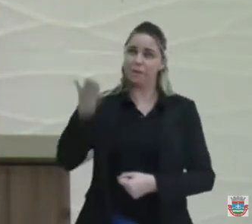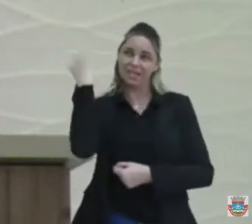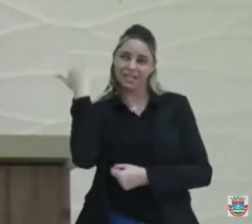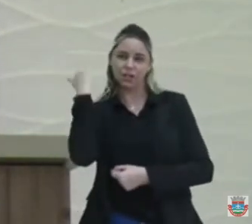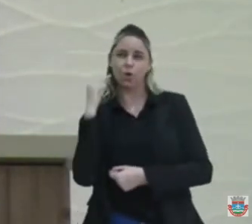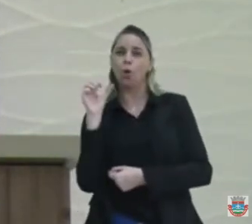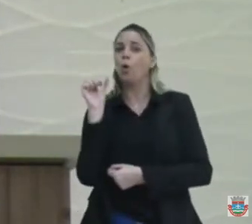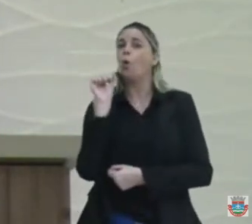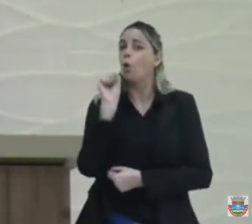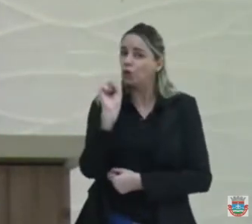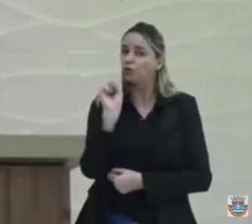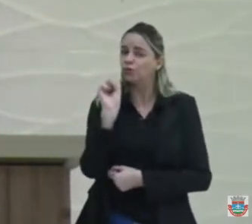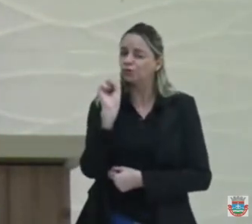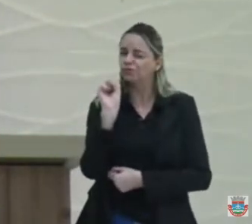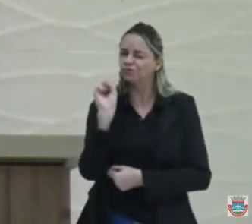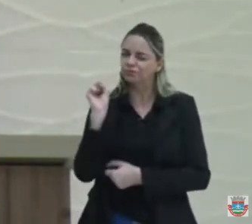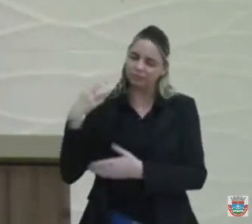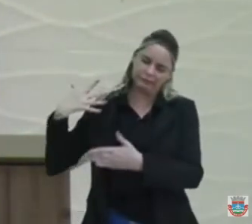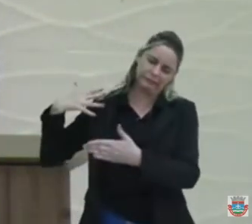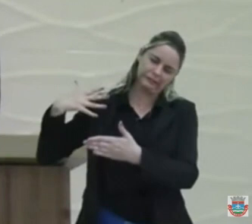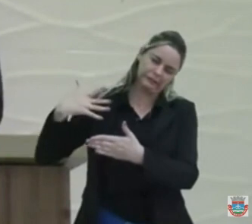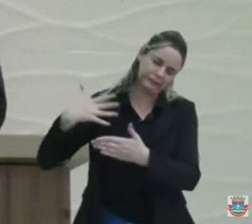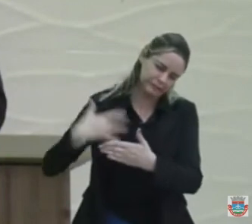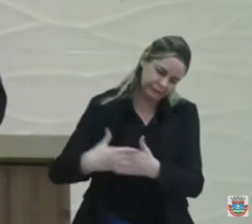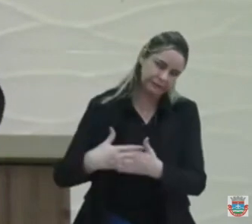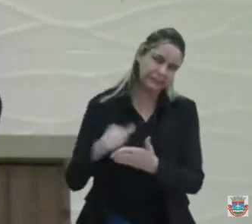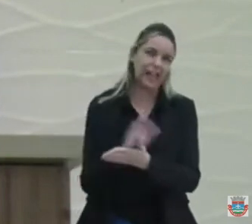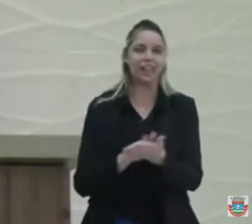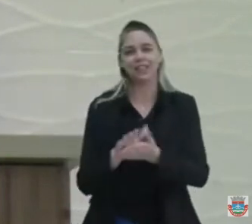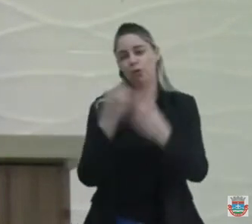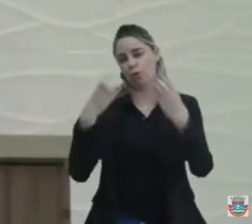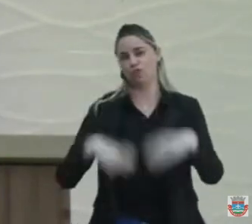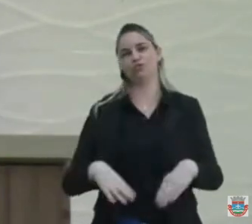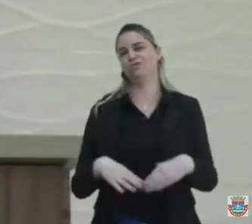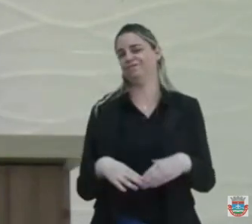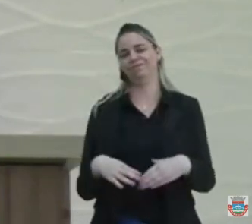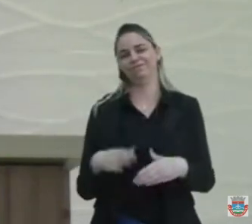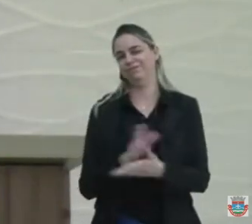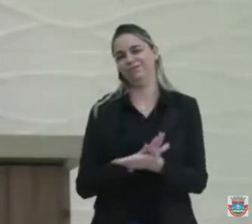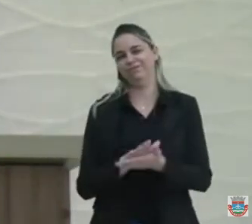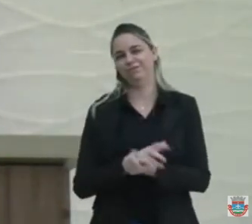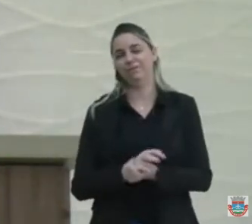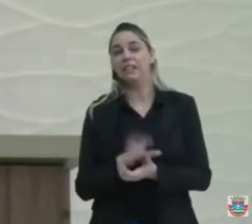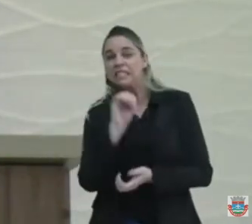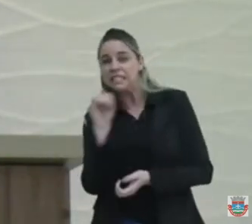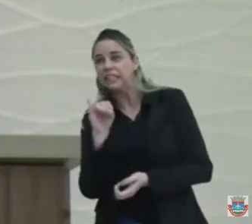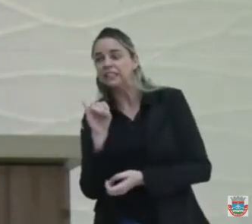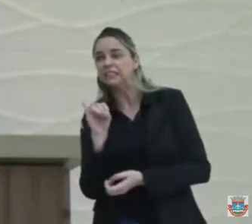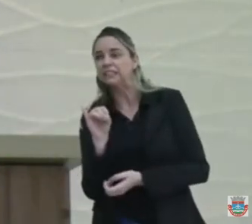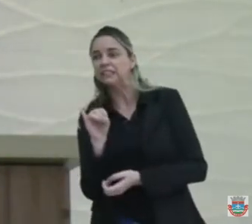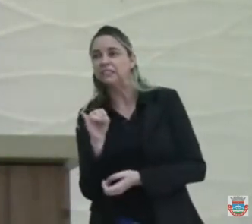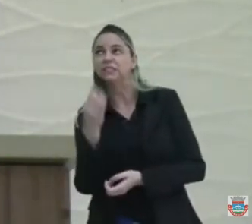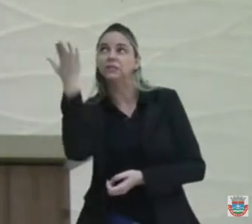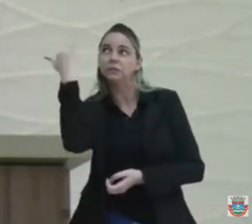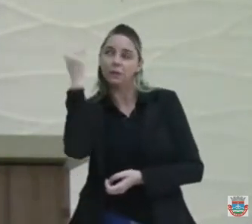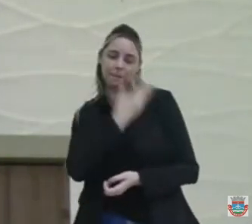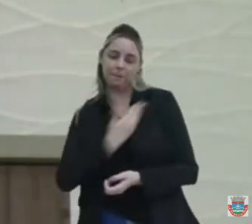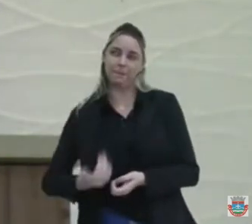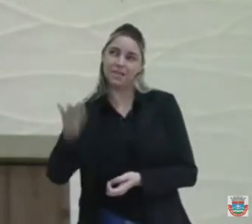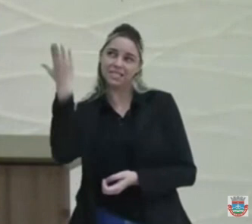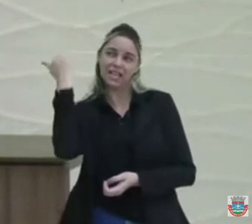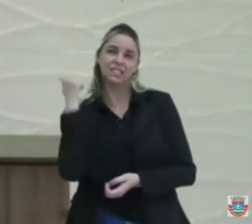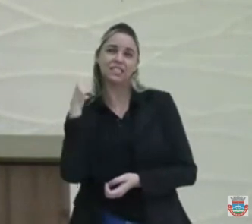sem fazer concurso público. Se a gestão passada tivesse inserido 600